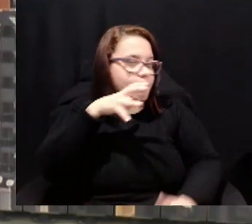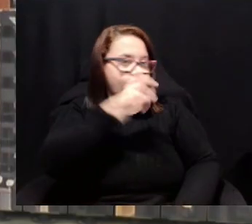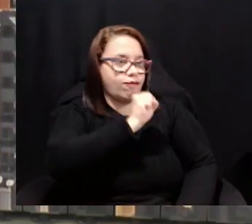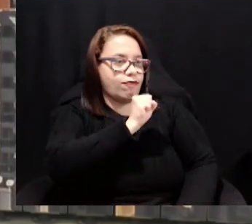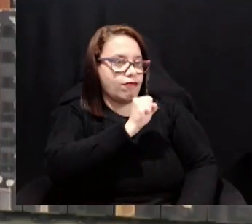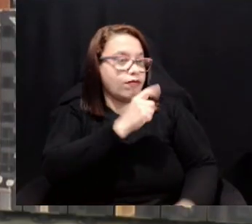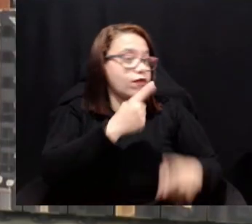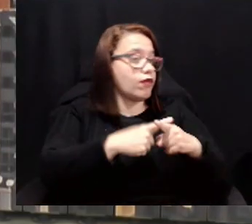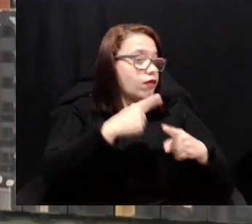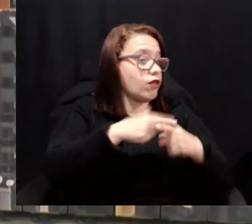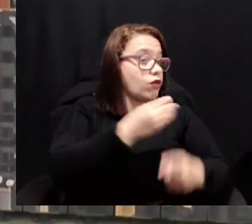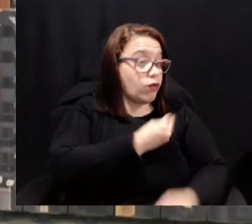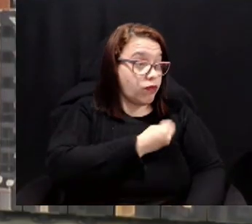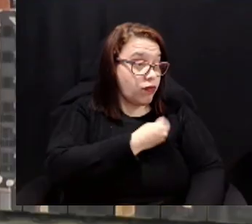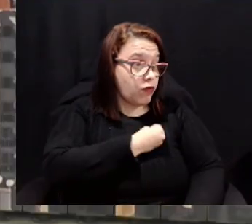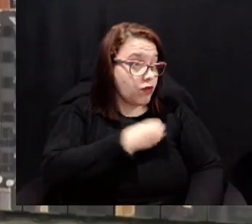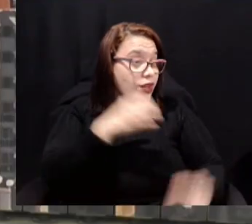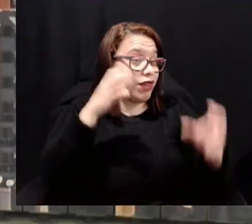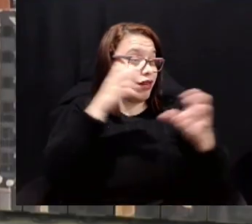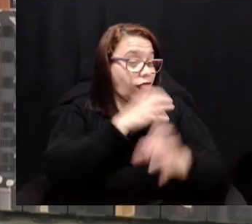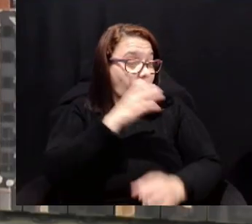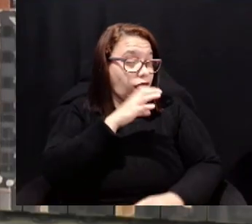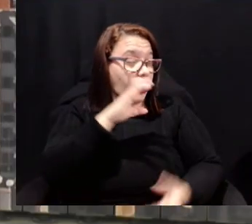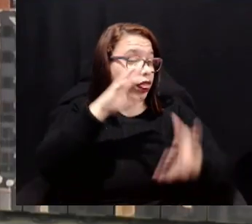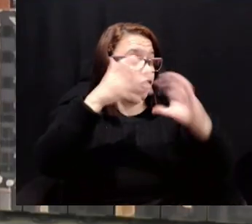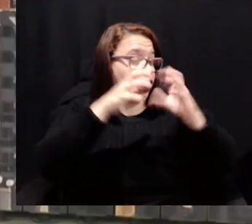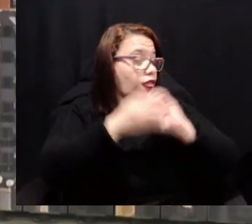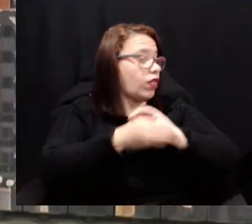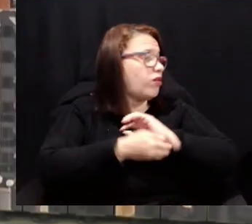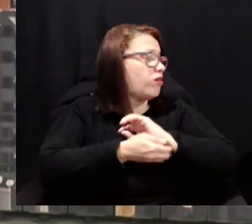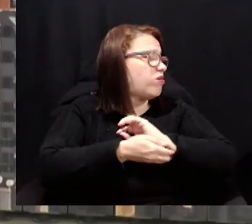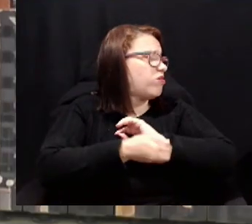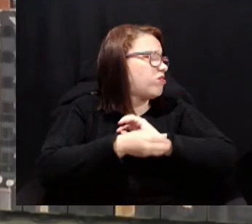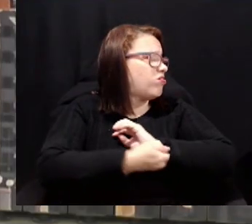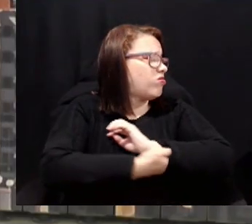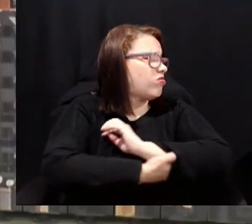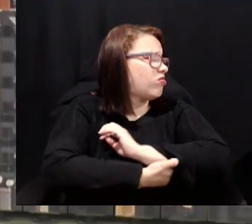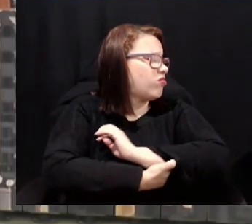mais rápida, até porque a gente está vivendo essas emergências climáticas já?